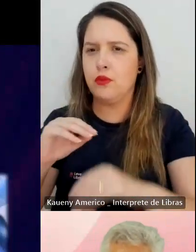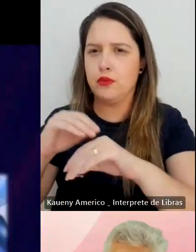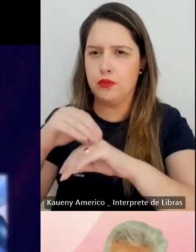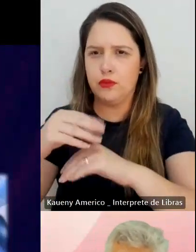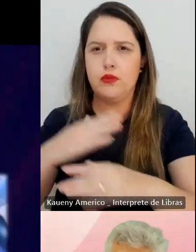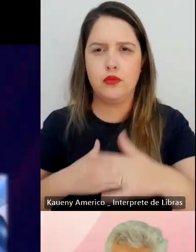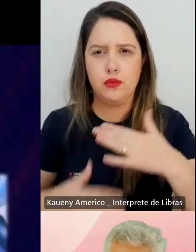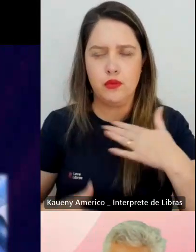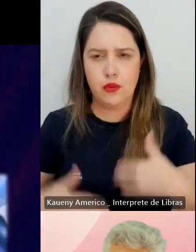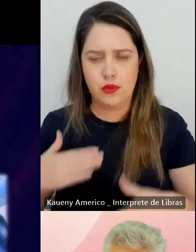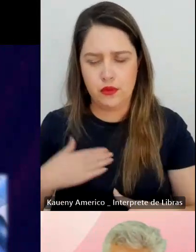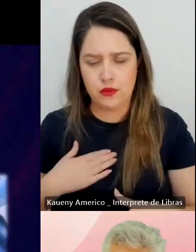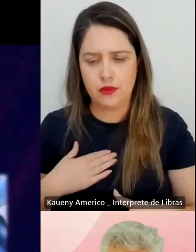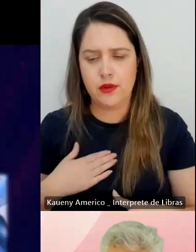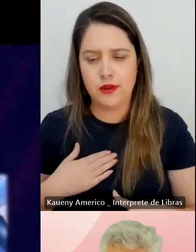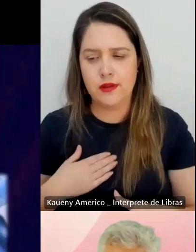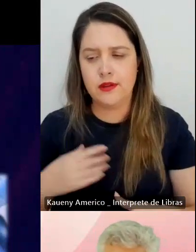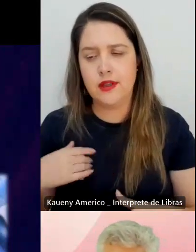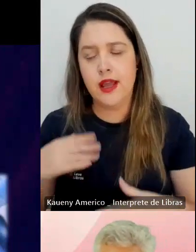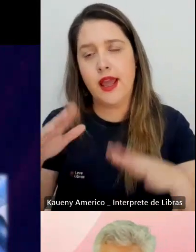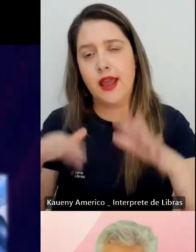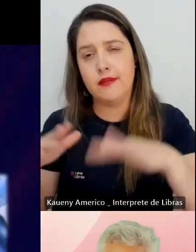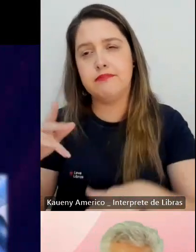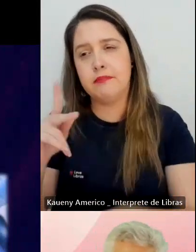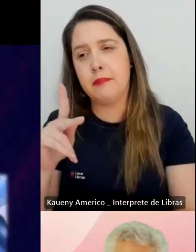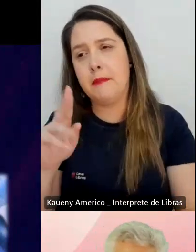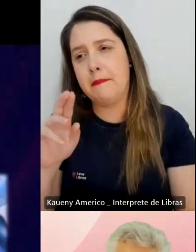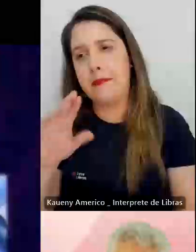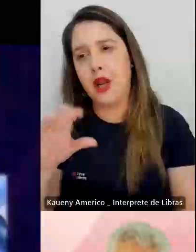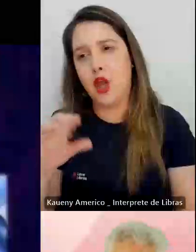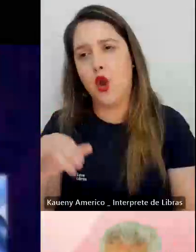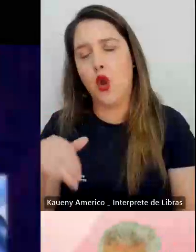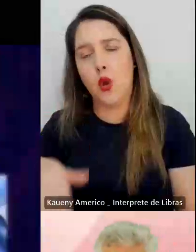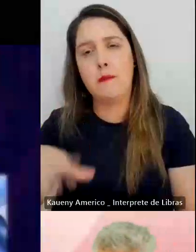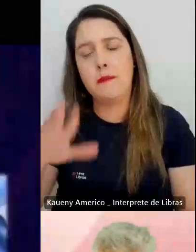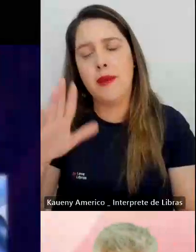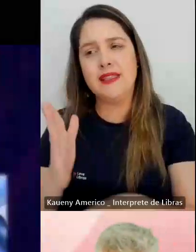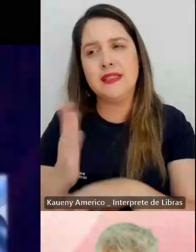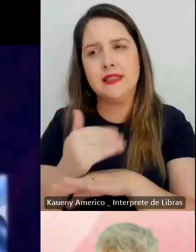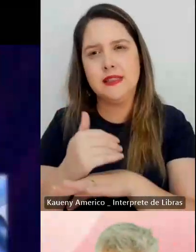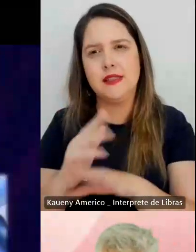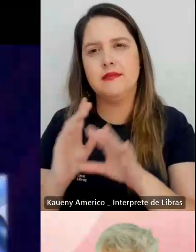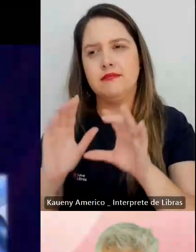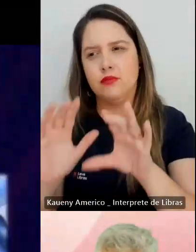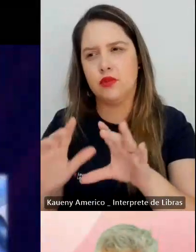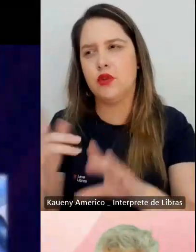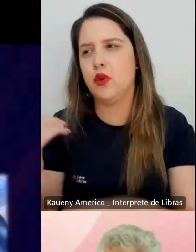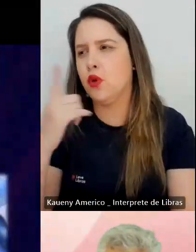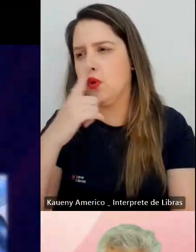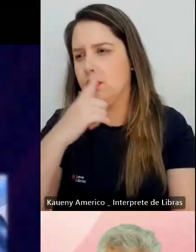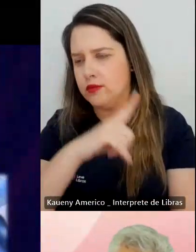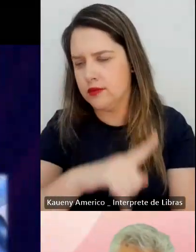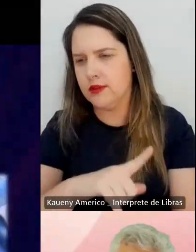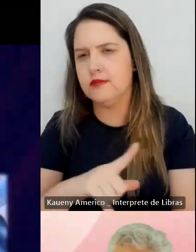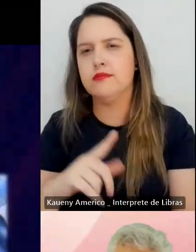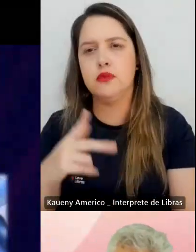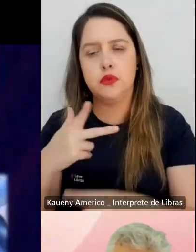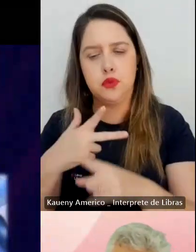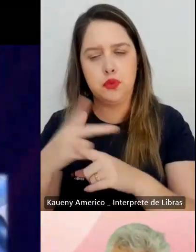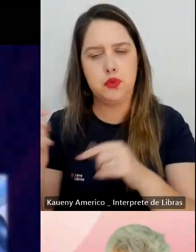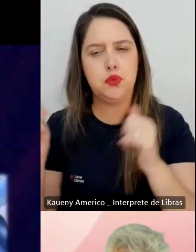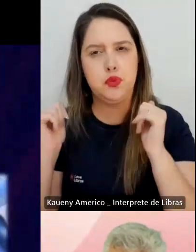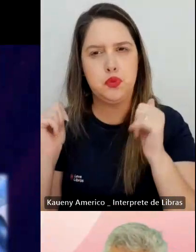A detecção precoce, ou seja, quanto mais cedo detectado, mais a gente consegue o sucesso e o